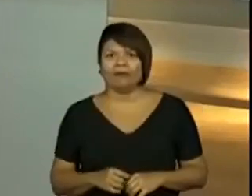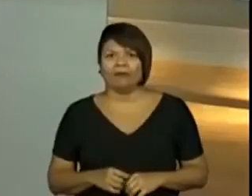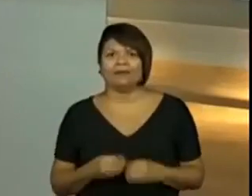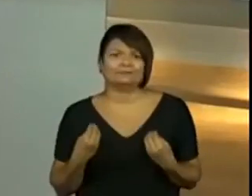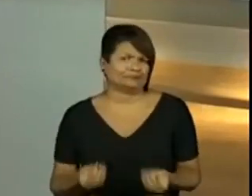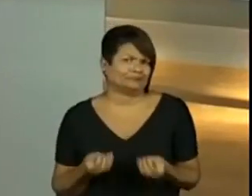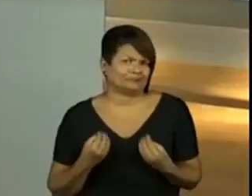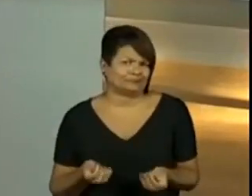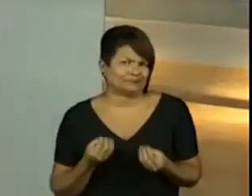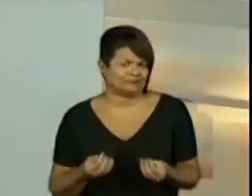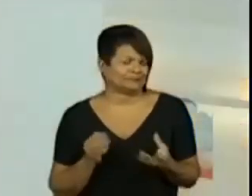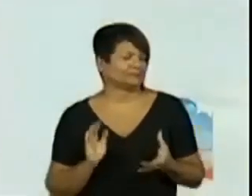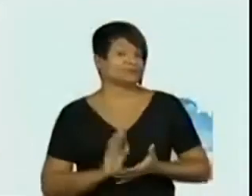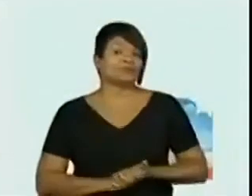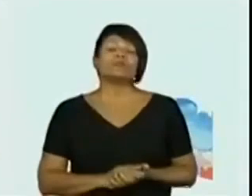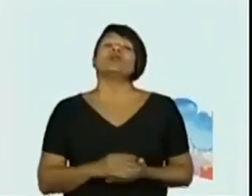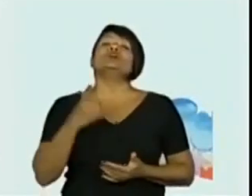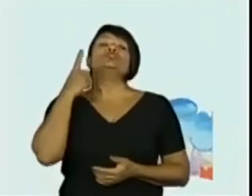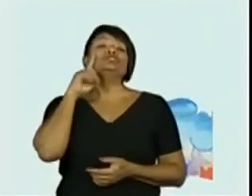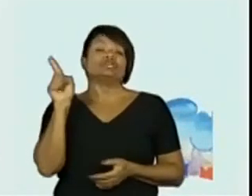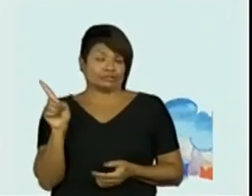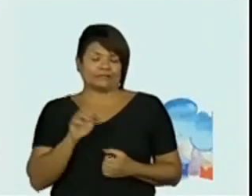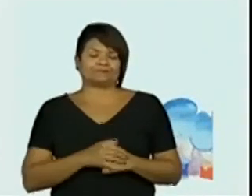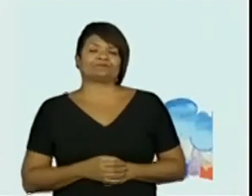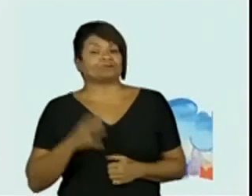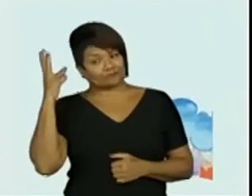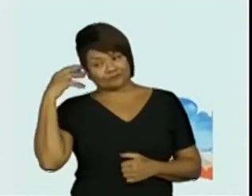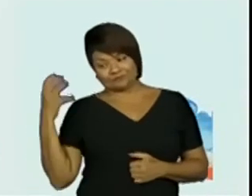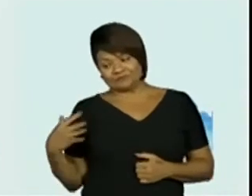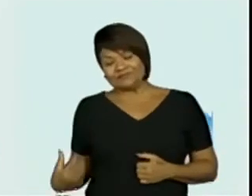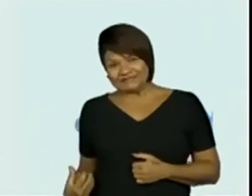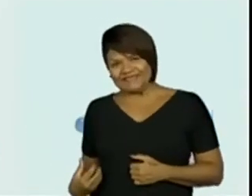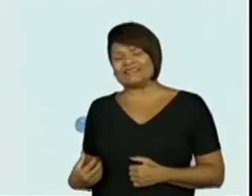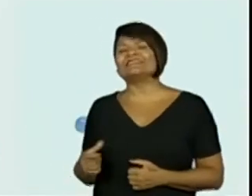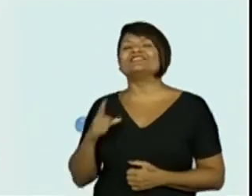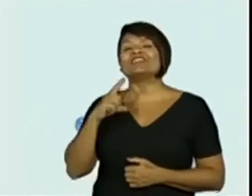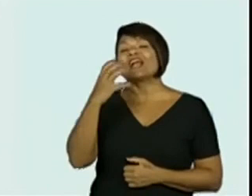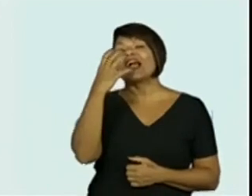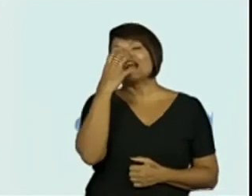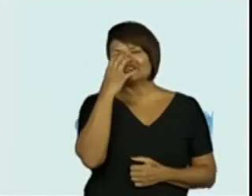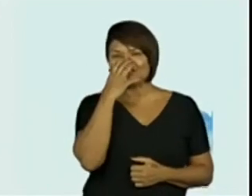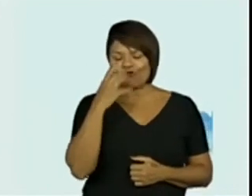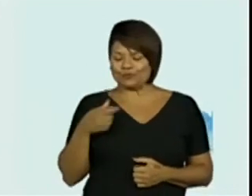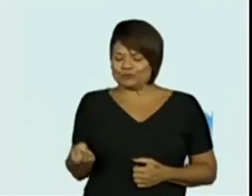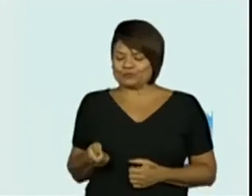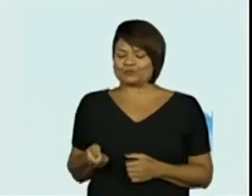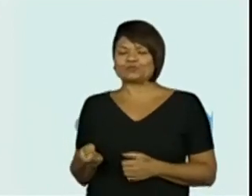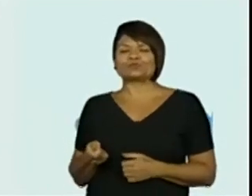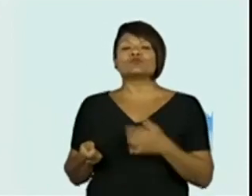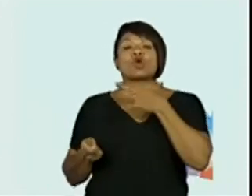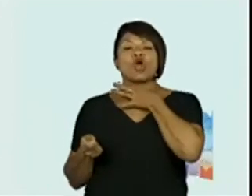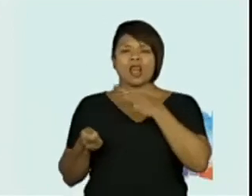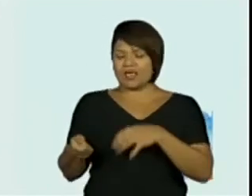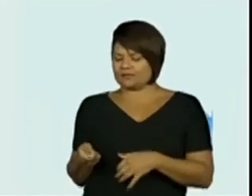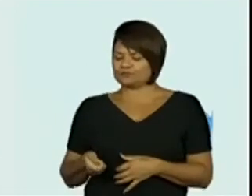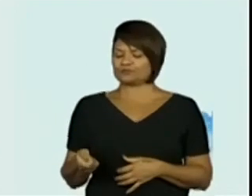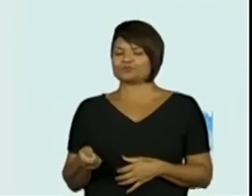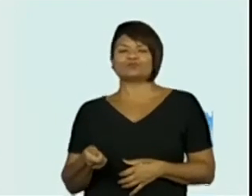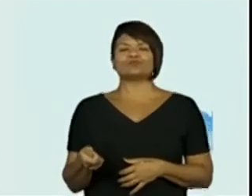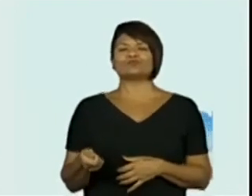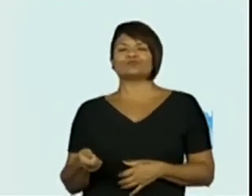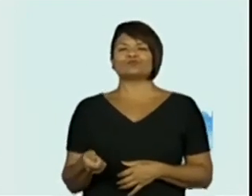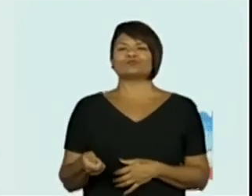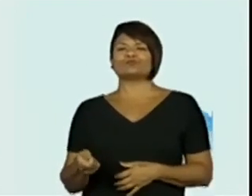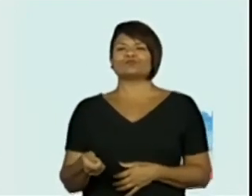Um dia Doralice apareceu com um cãozinho na coleira. A moçada, é claro, saiu toda alvoroçada. As